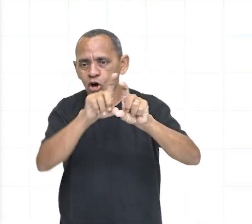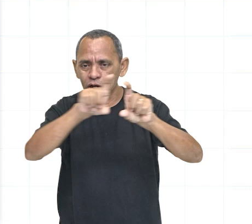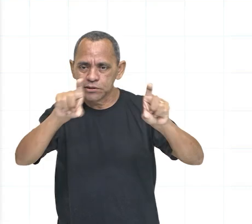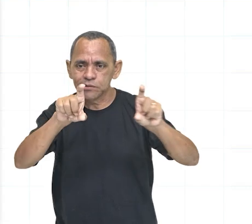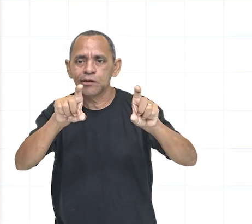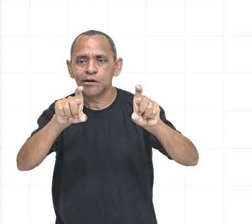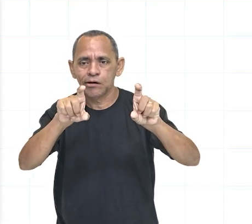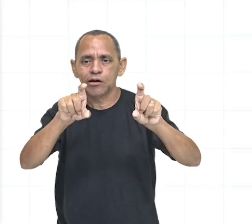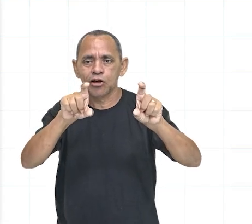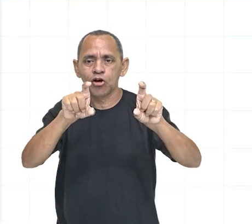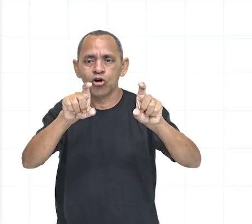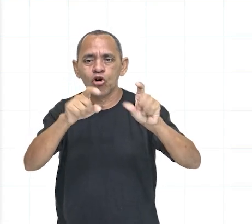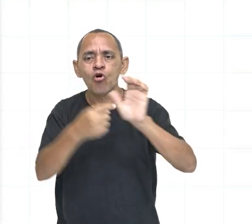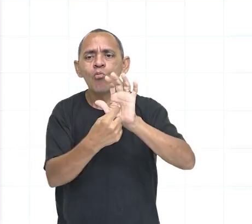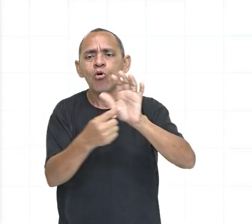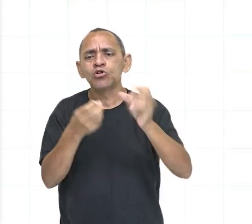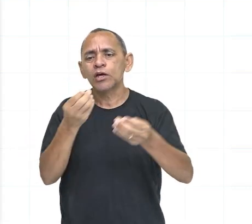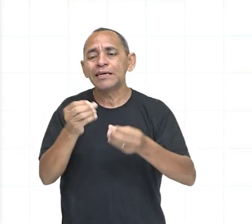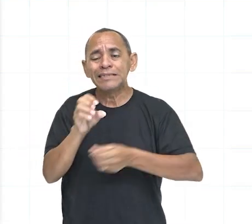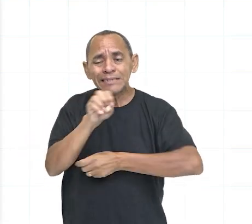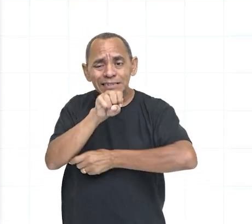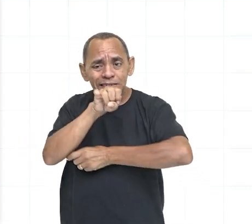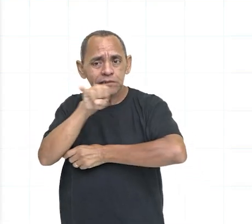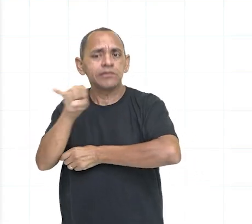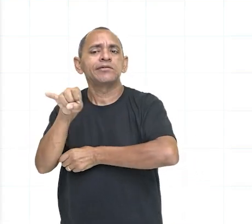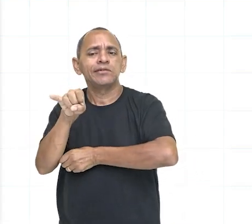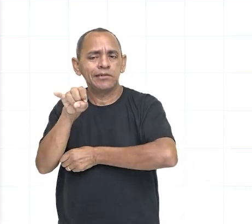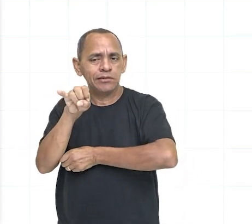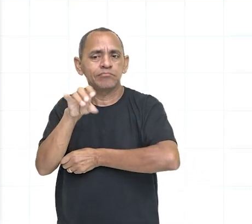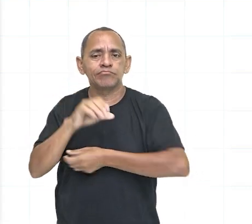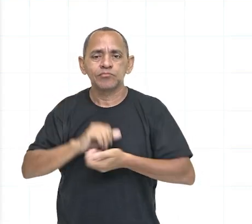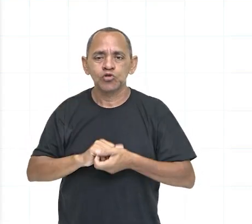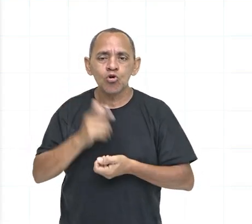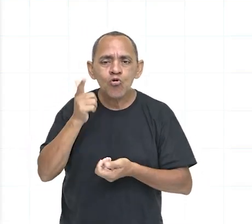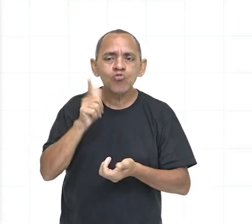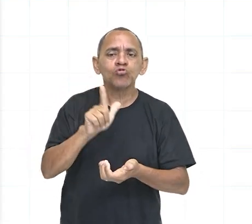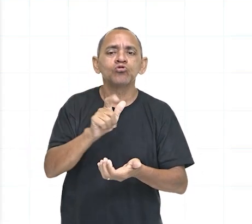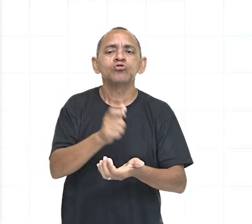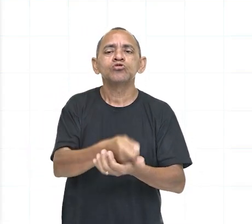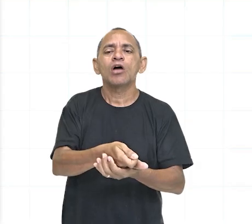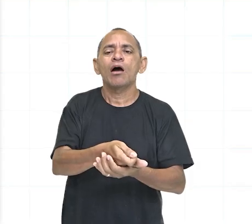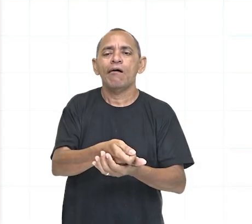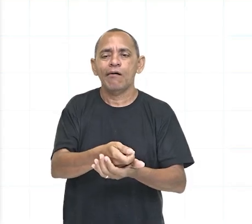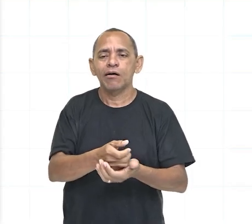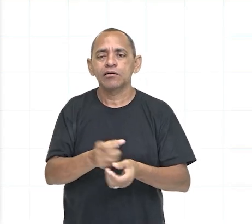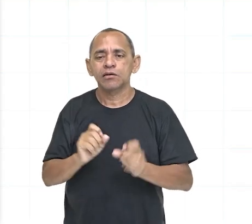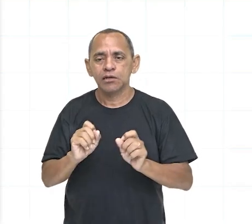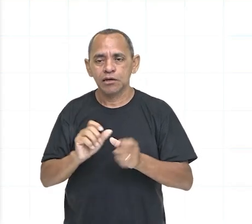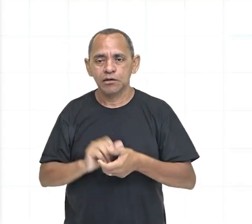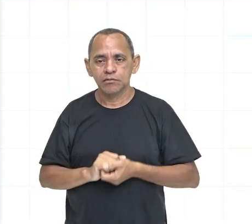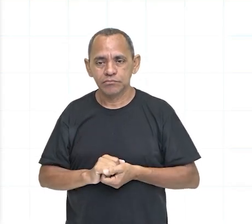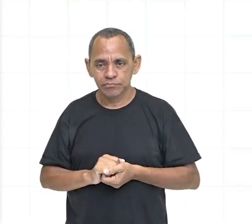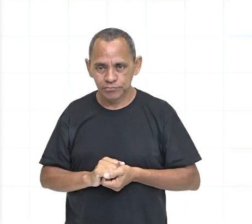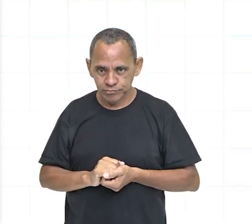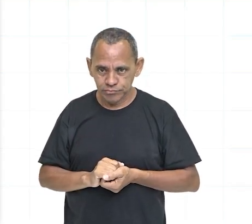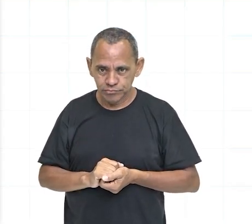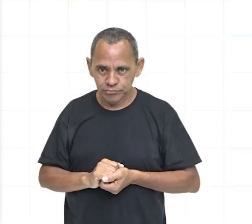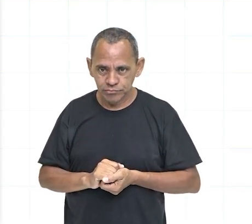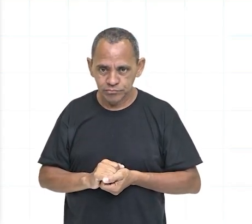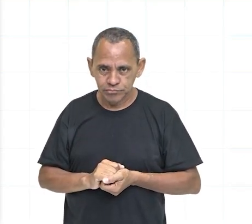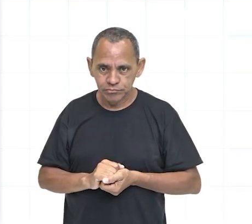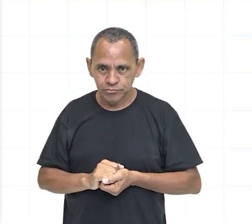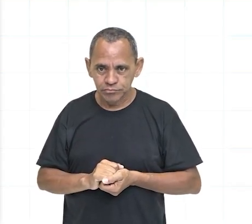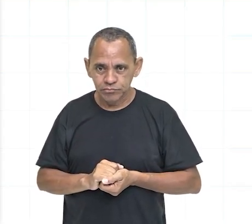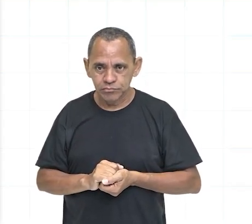então, fica bem evidente, né? Se eu ganhar na loteria, eu comprarei um iate. Repare que a primeira oração já é muito